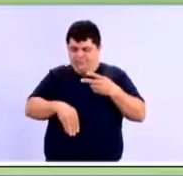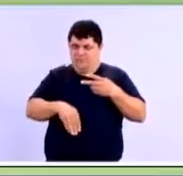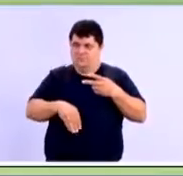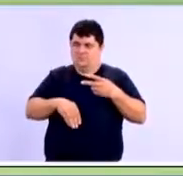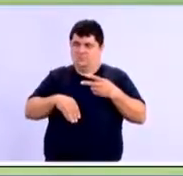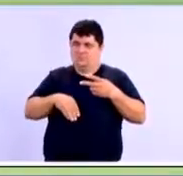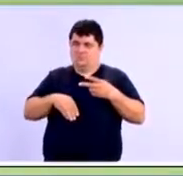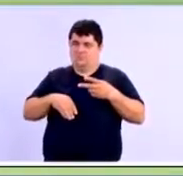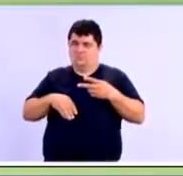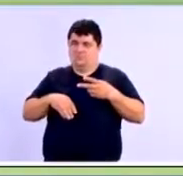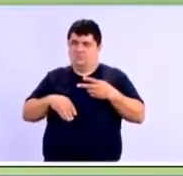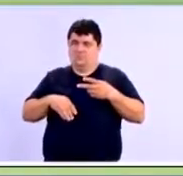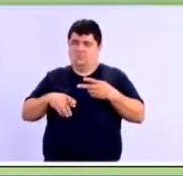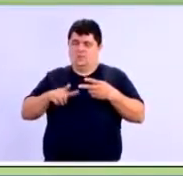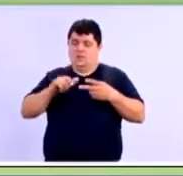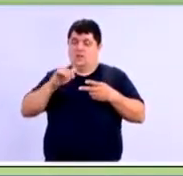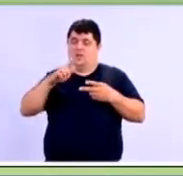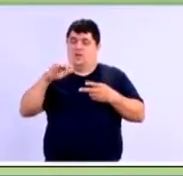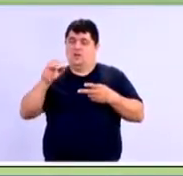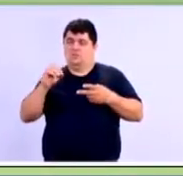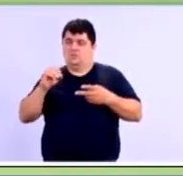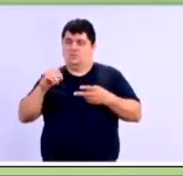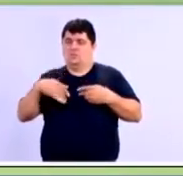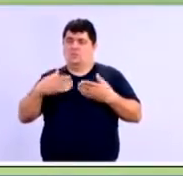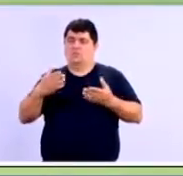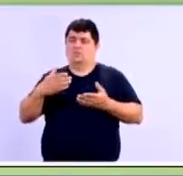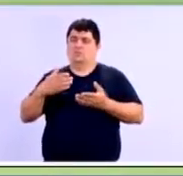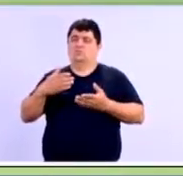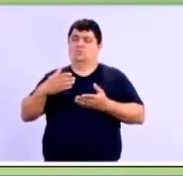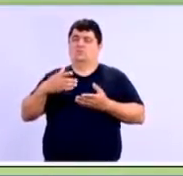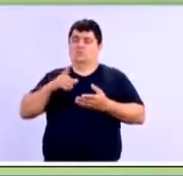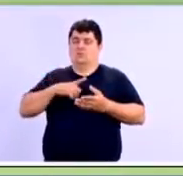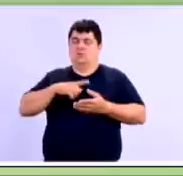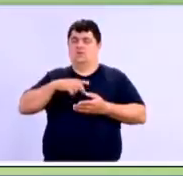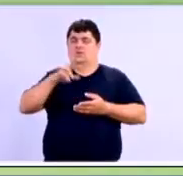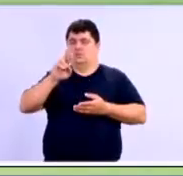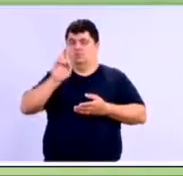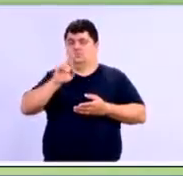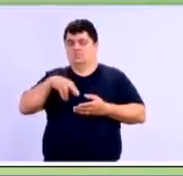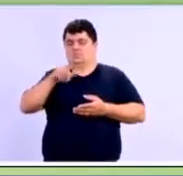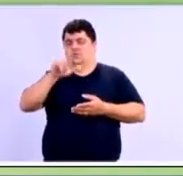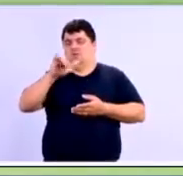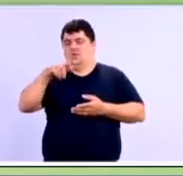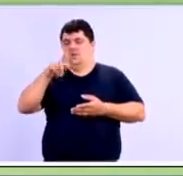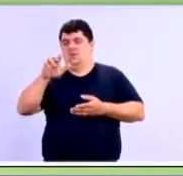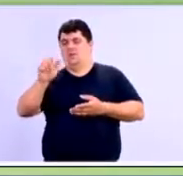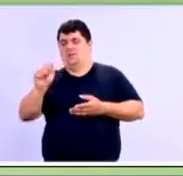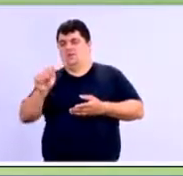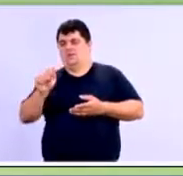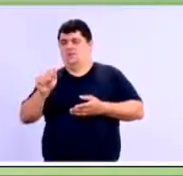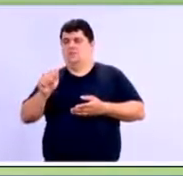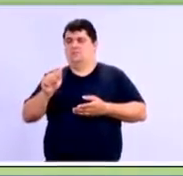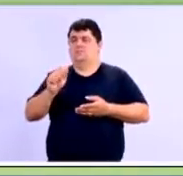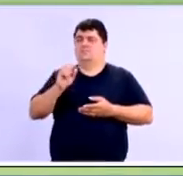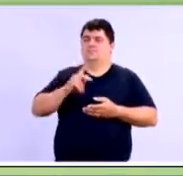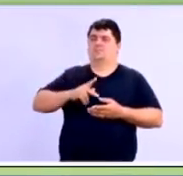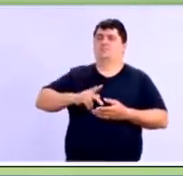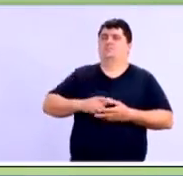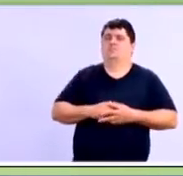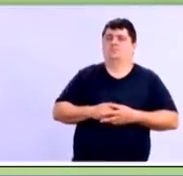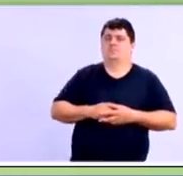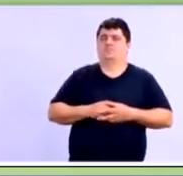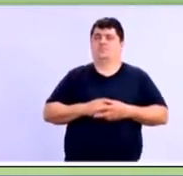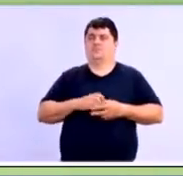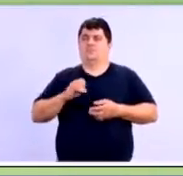do exercício. Qual é a base que eu estou estabelecendo? Também a minha receita líquida, a mesma base. Correto? Quando